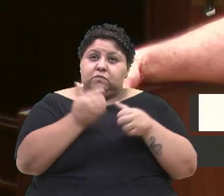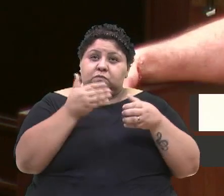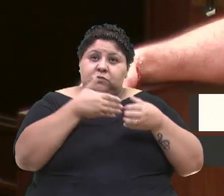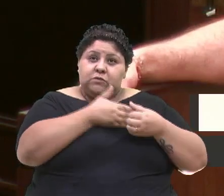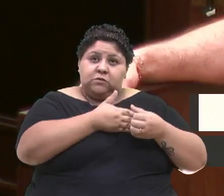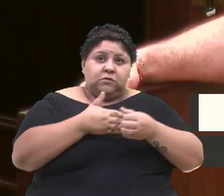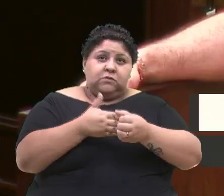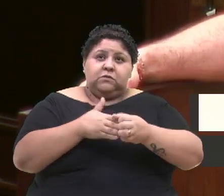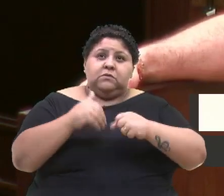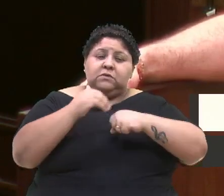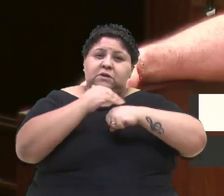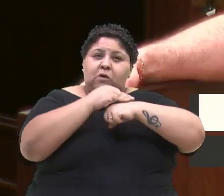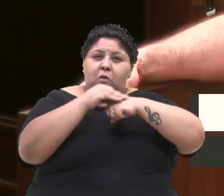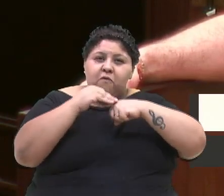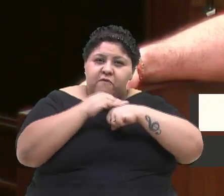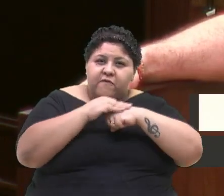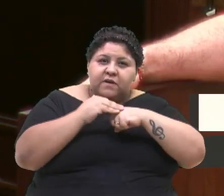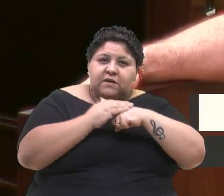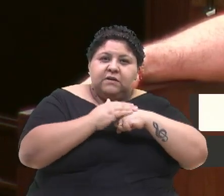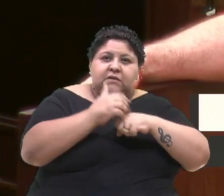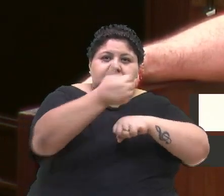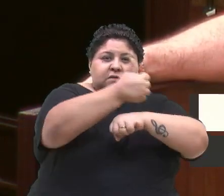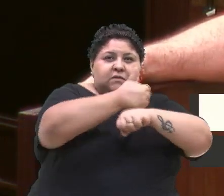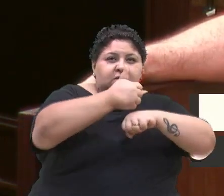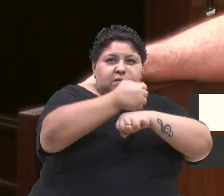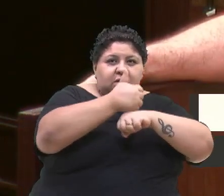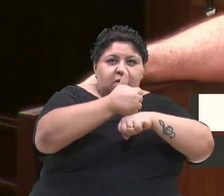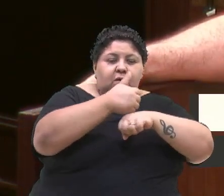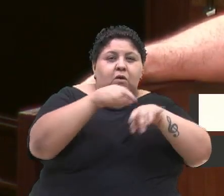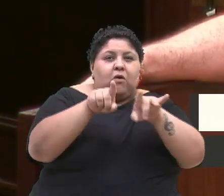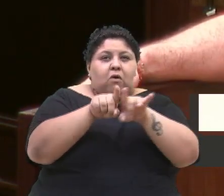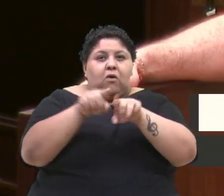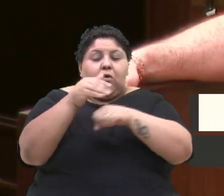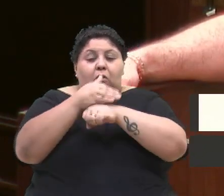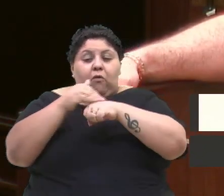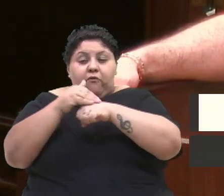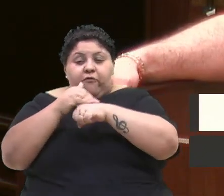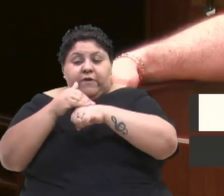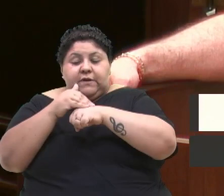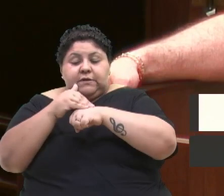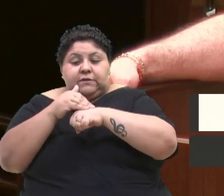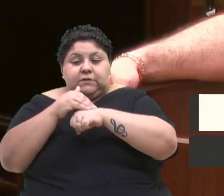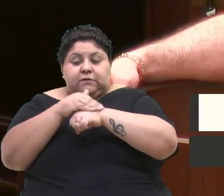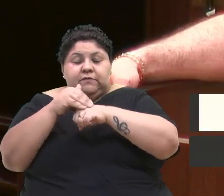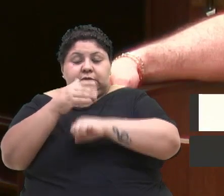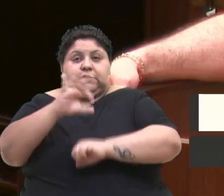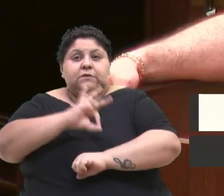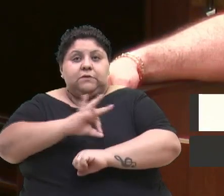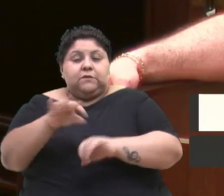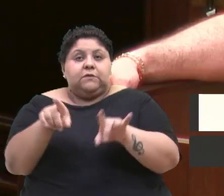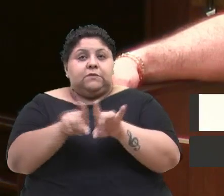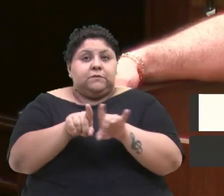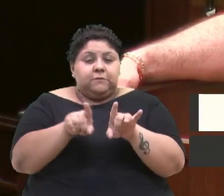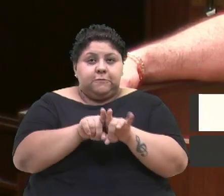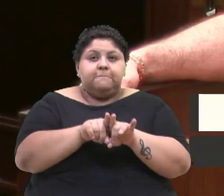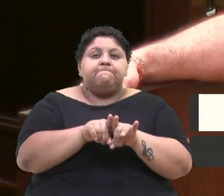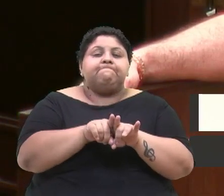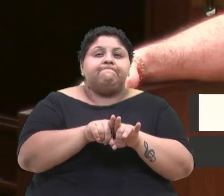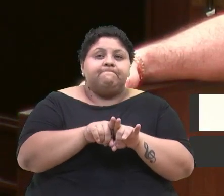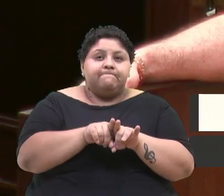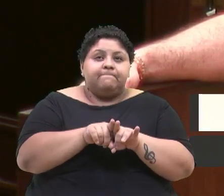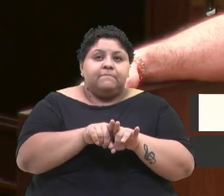conversei com os inspetores, conversei com o delegado regional Cavalheiro dessa situação, conversei com os brigadianos que